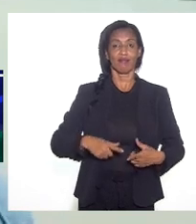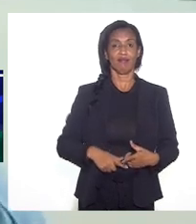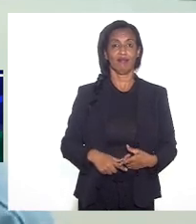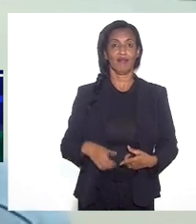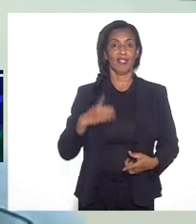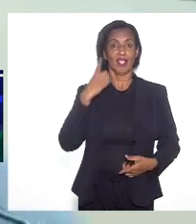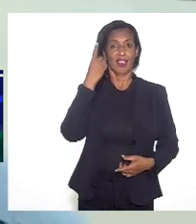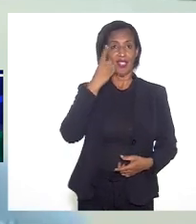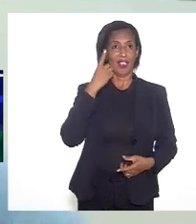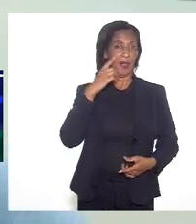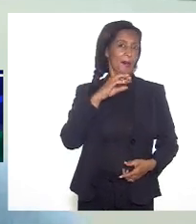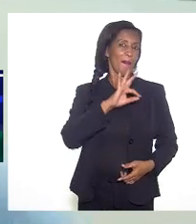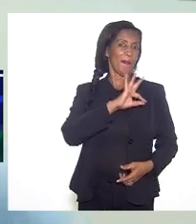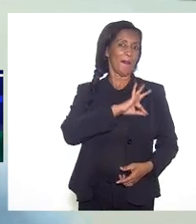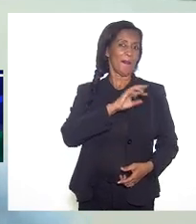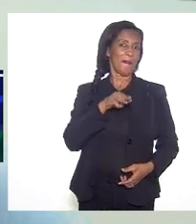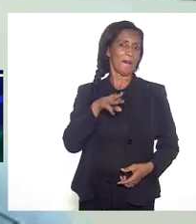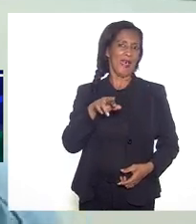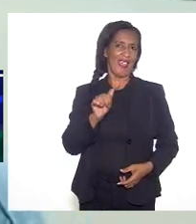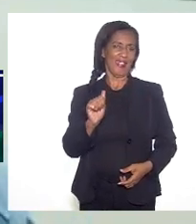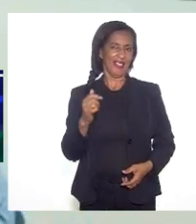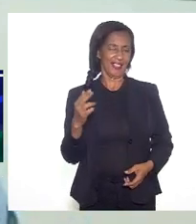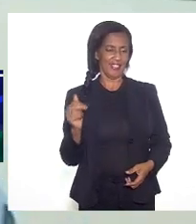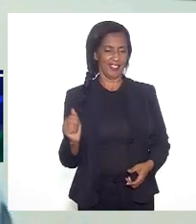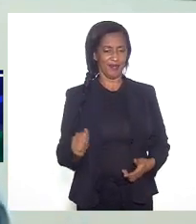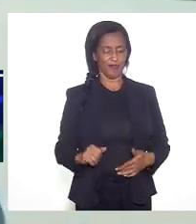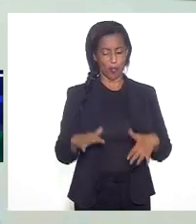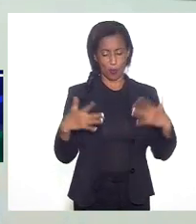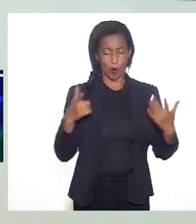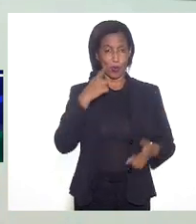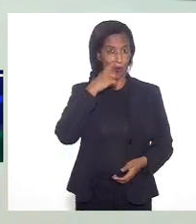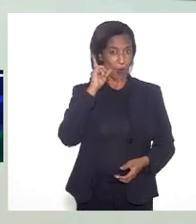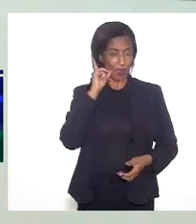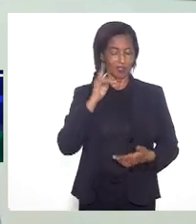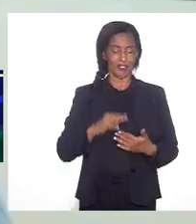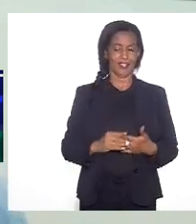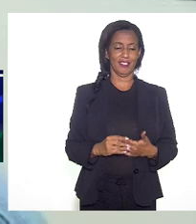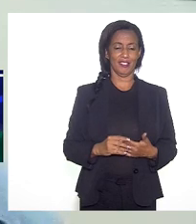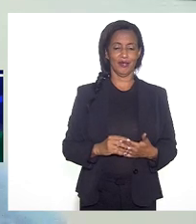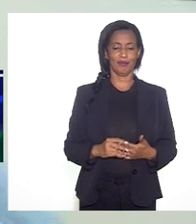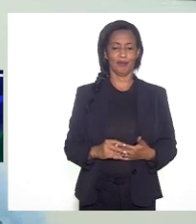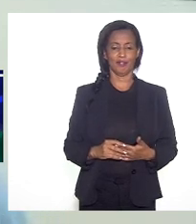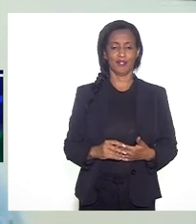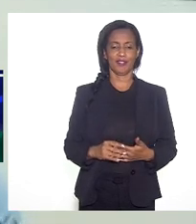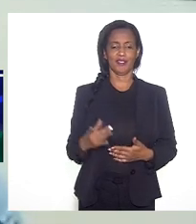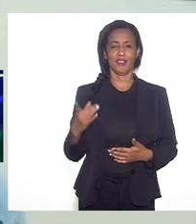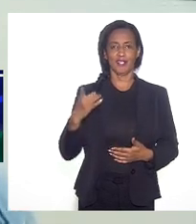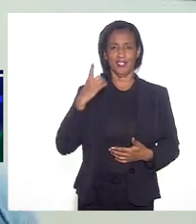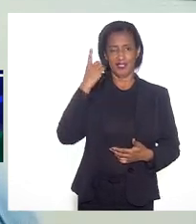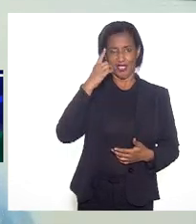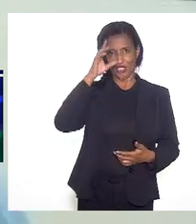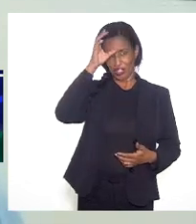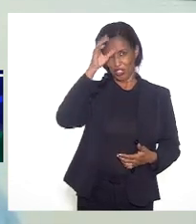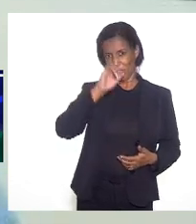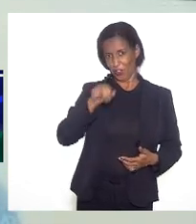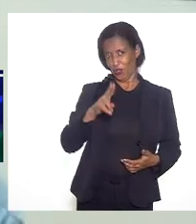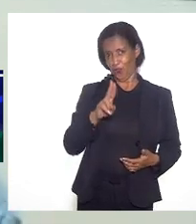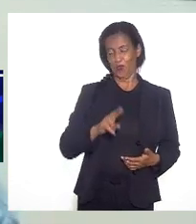da deputada Marta Rocha. Quando ontem falei, deputada Tia